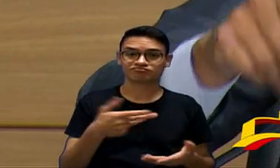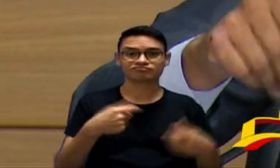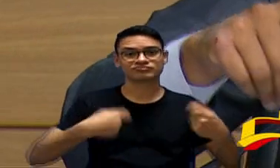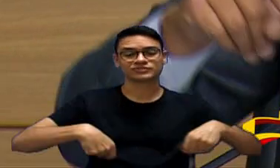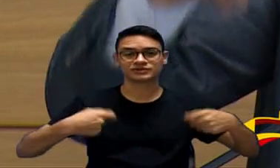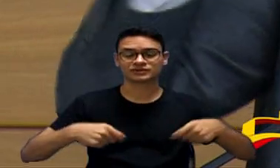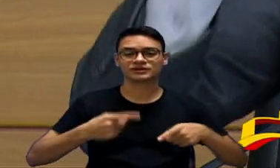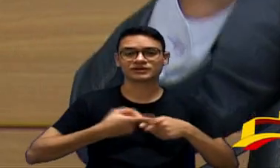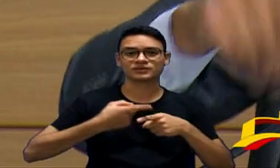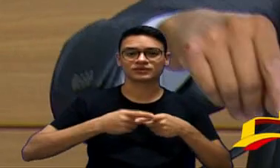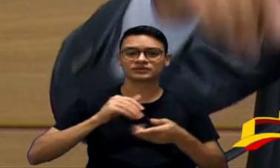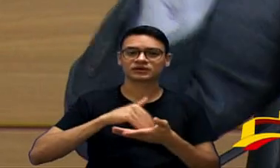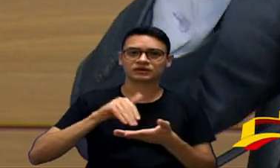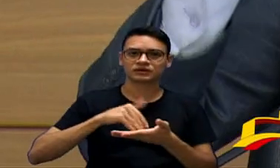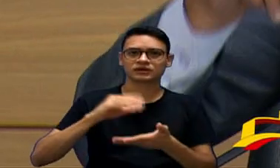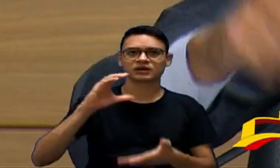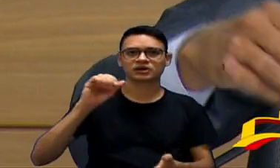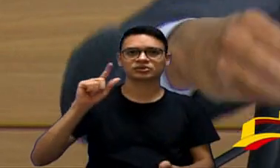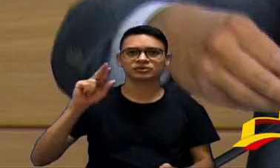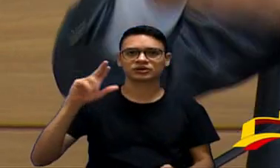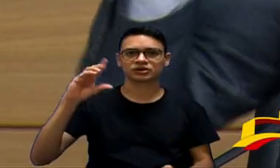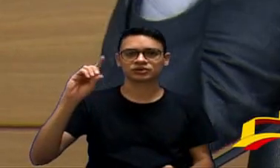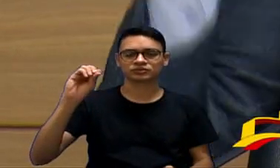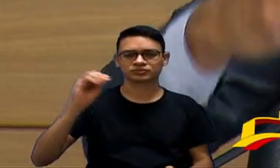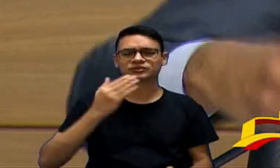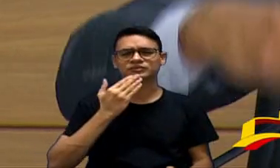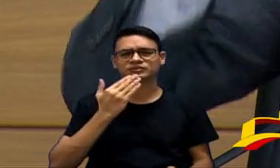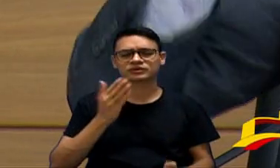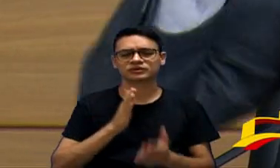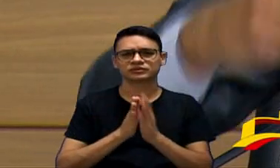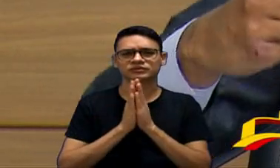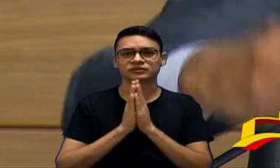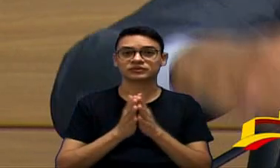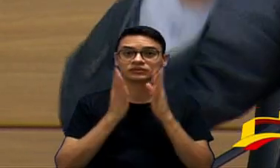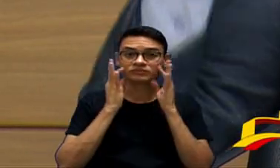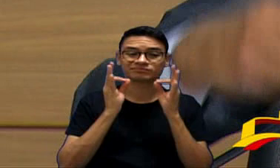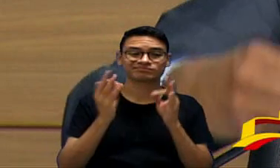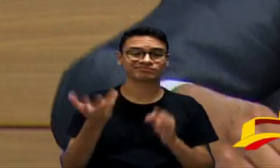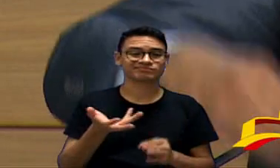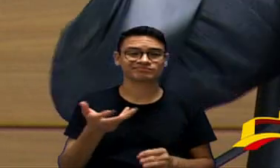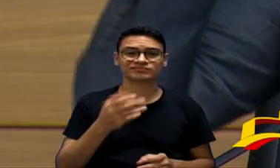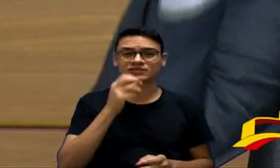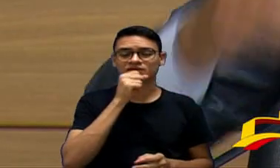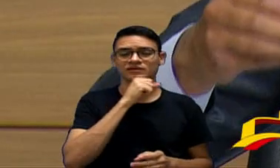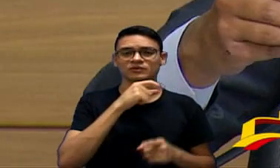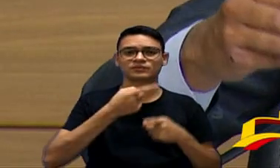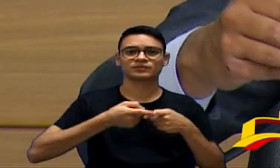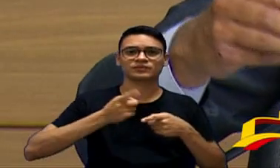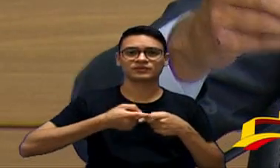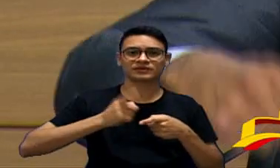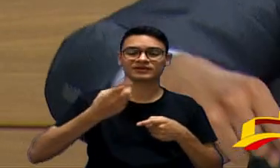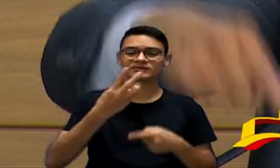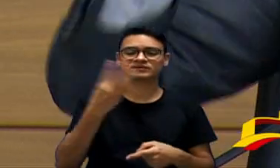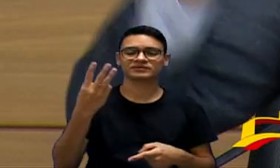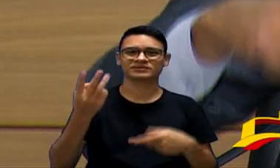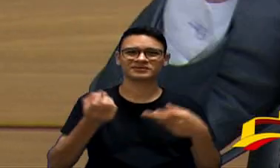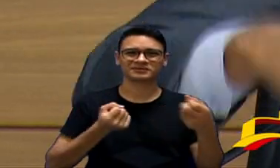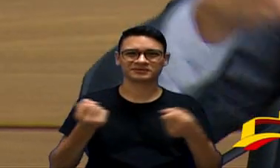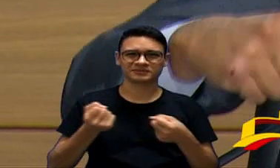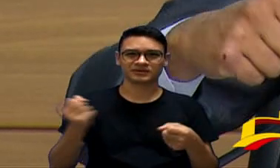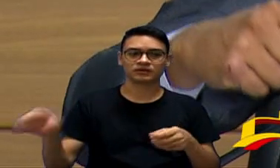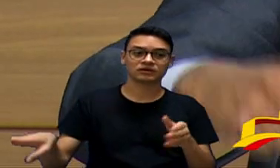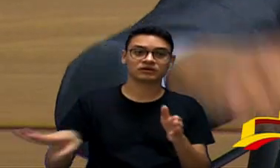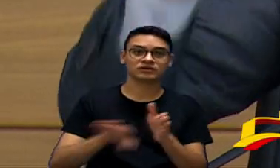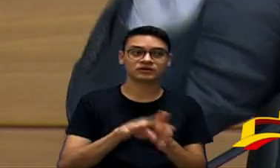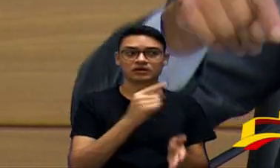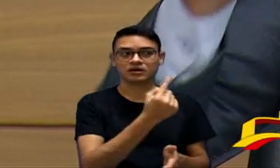para o secretário Cláudio, o nosso secretário de saúde, que dê celeridade a esse processo. Parabéns. E esses 33 veículos cheguem em cada